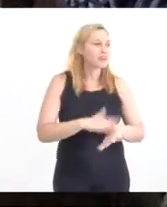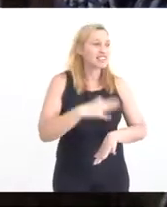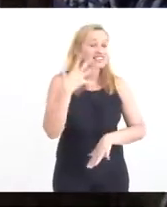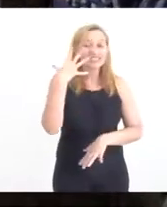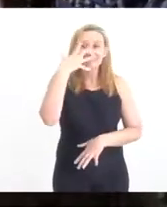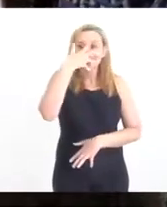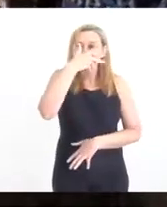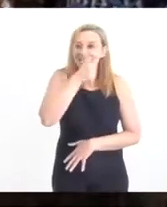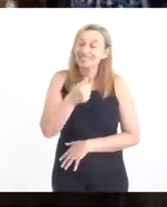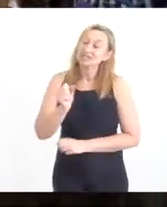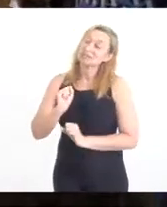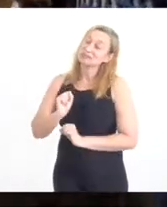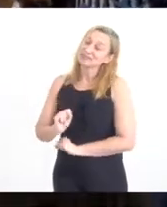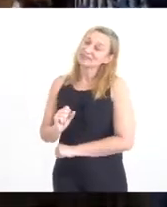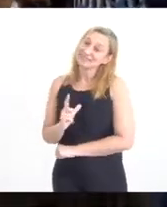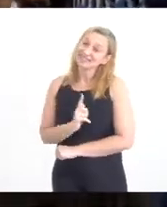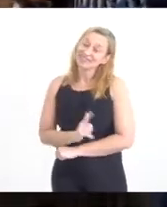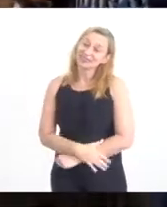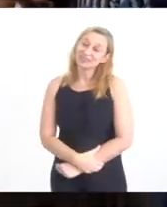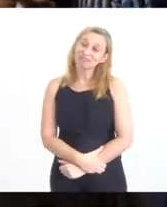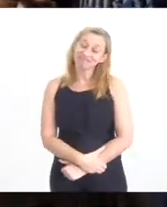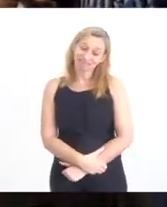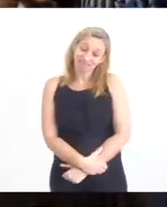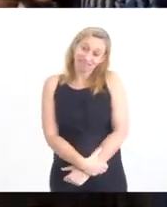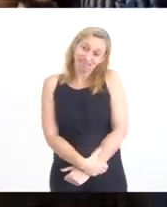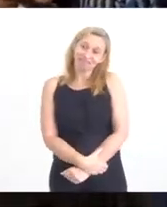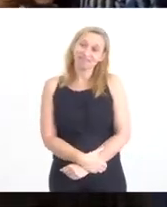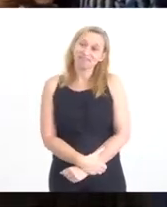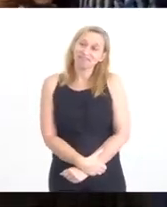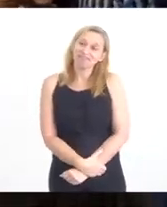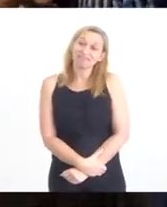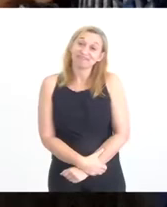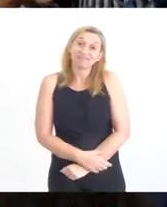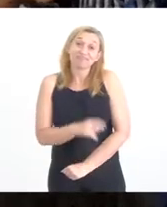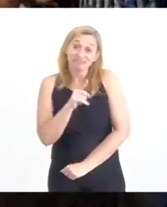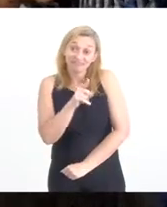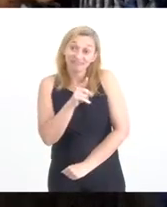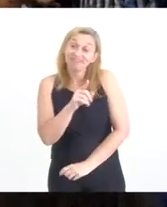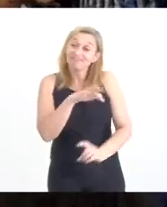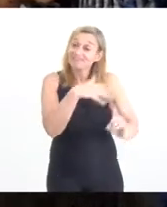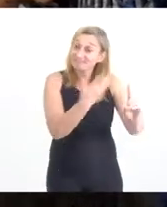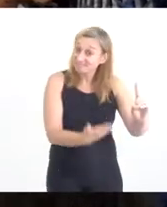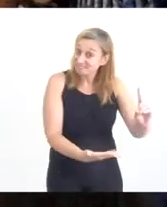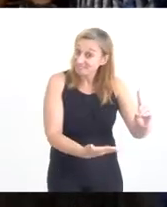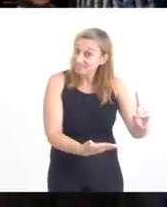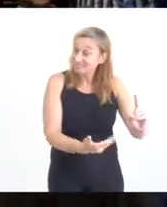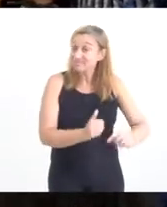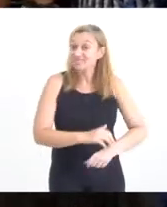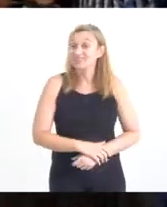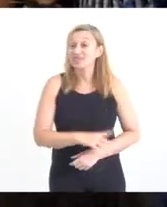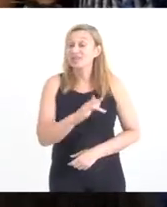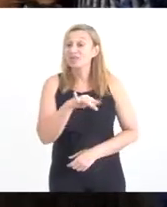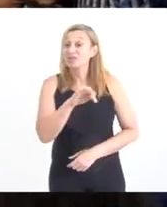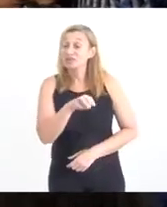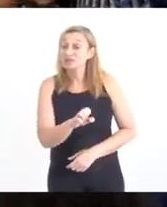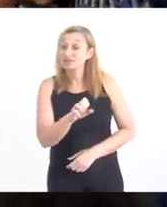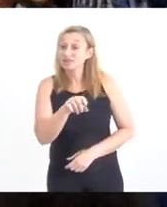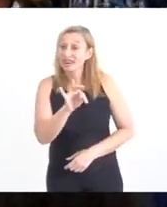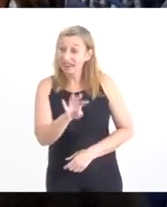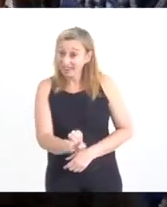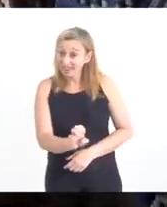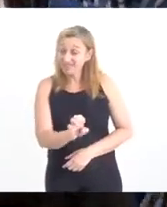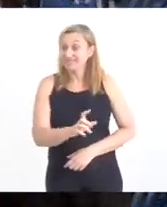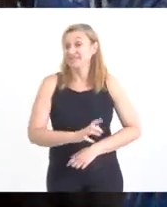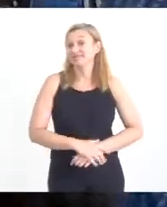lindas que eu poderia ter ela homenageada pela frontline